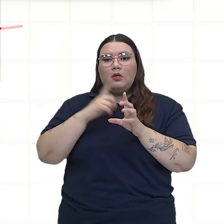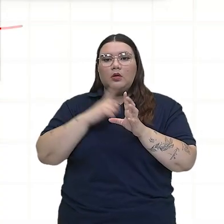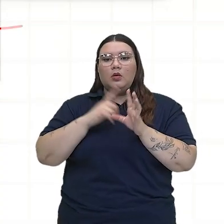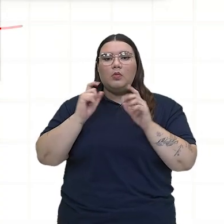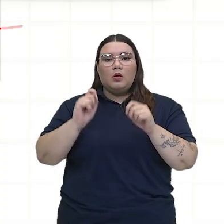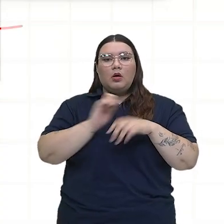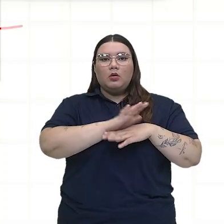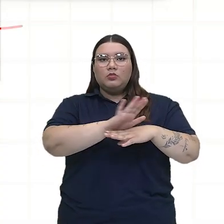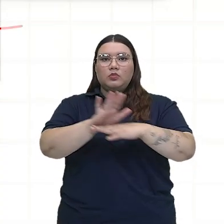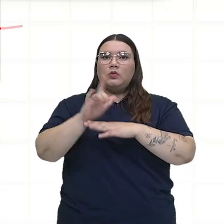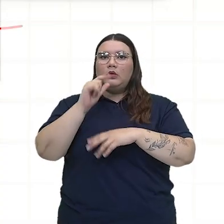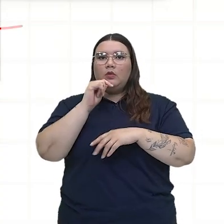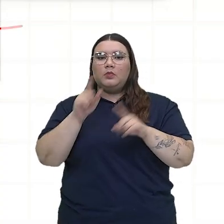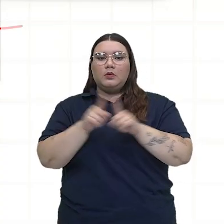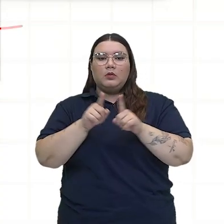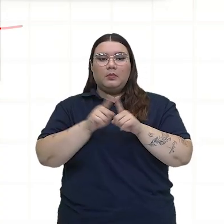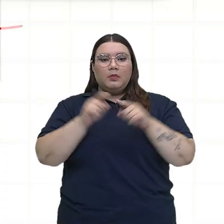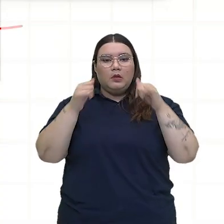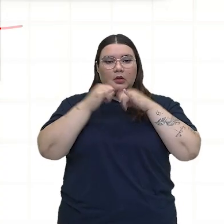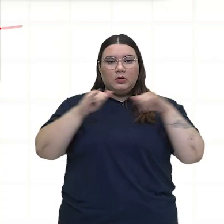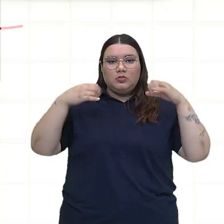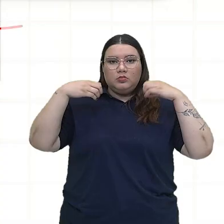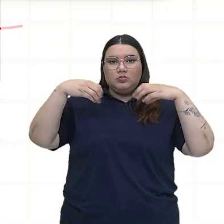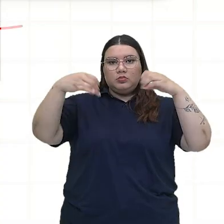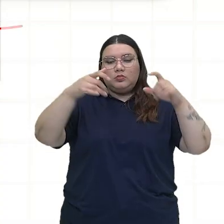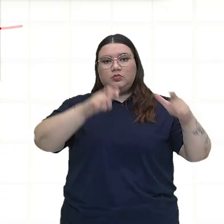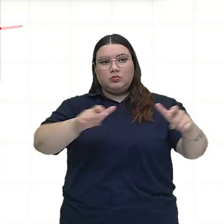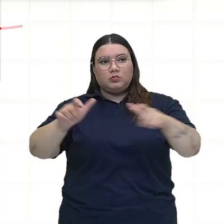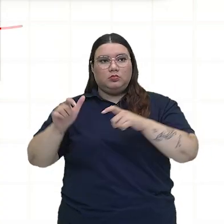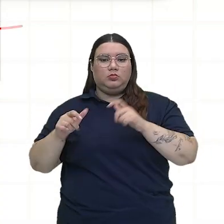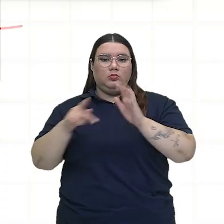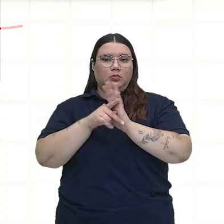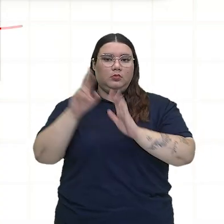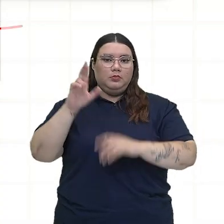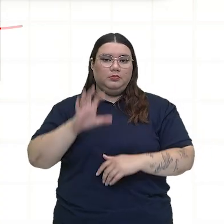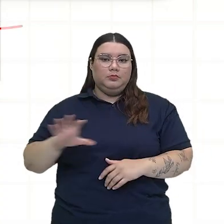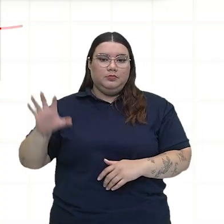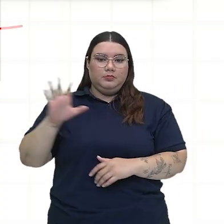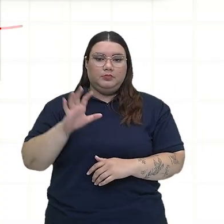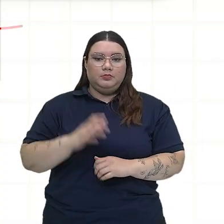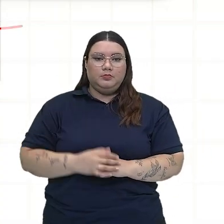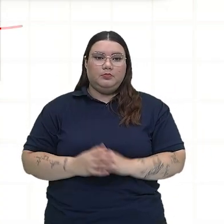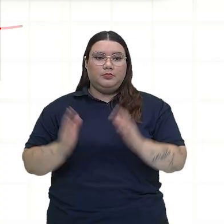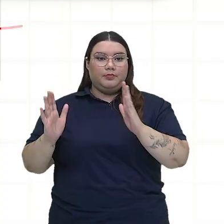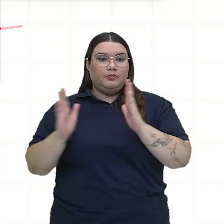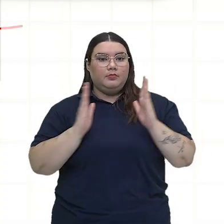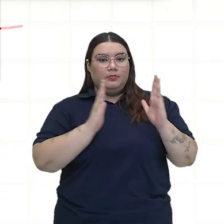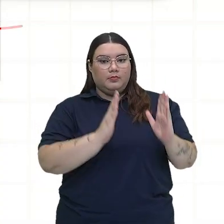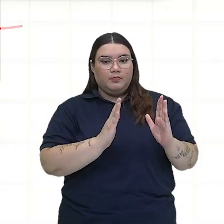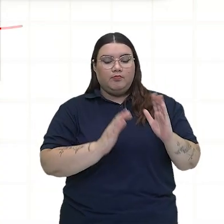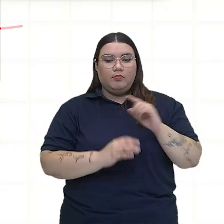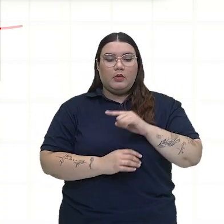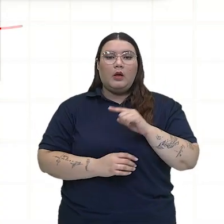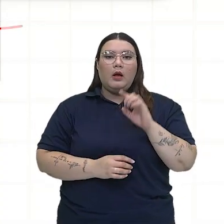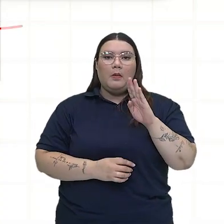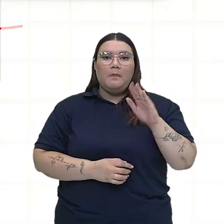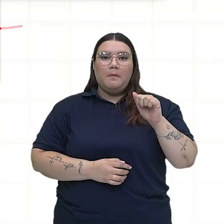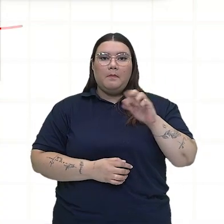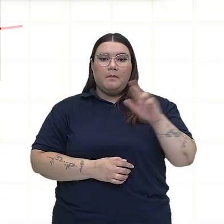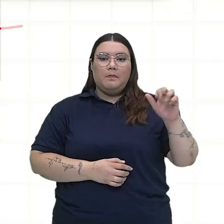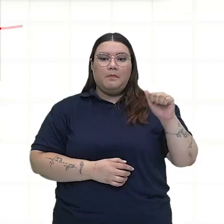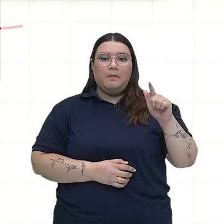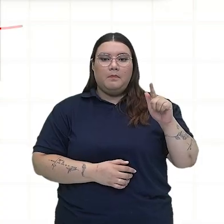de água e energia para Los Angeles e outras cidades da região. Já a represa Alta de Assuã é